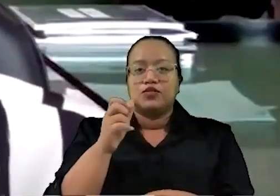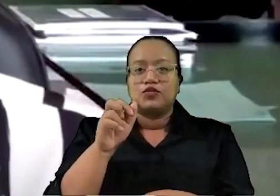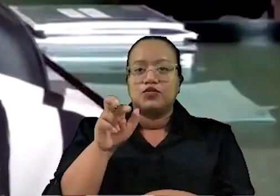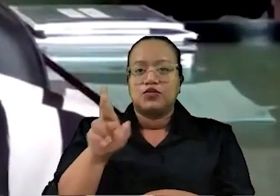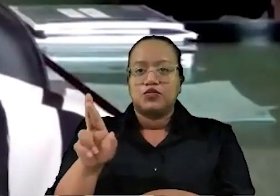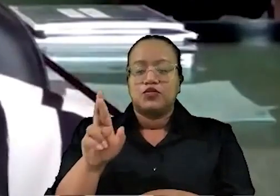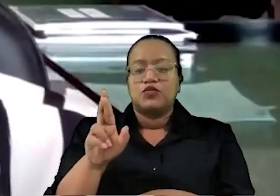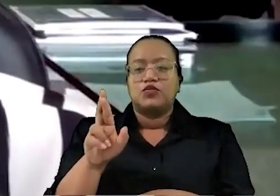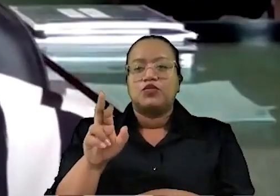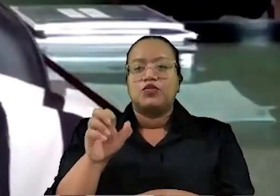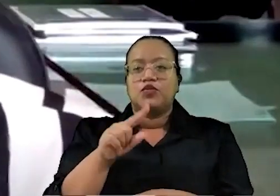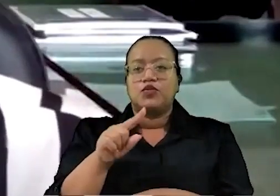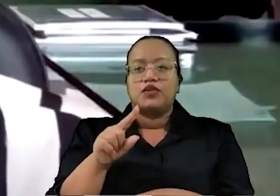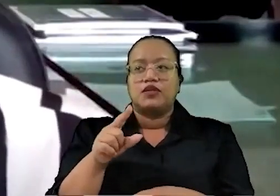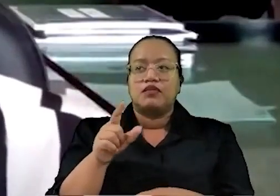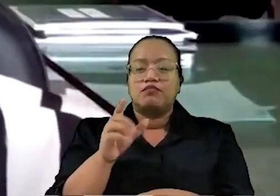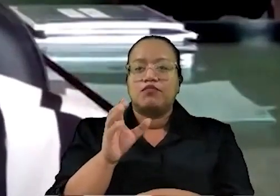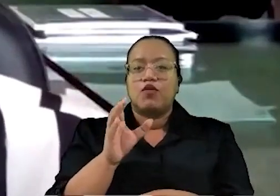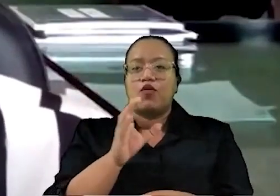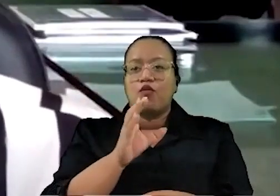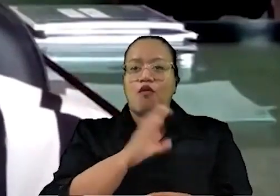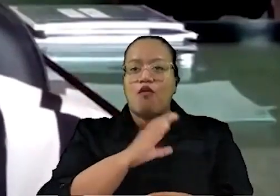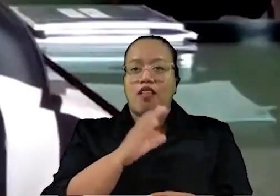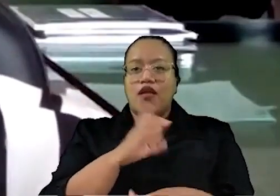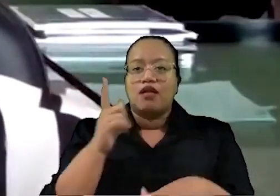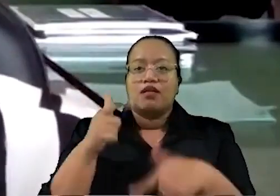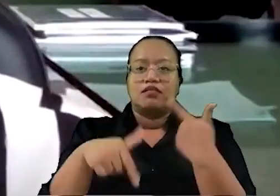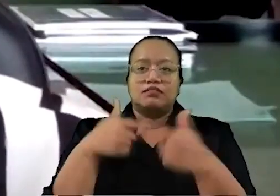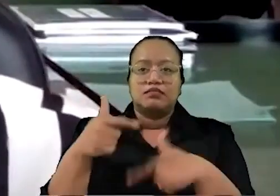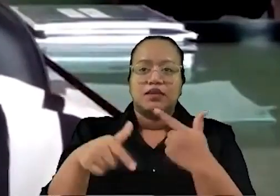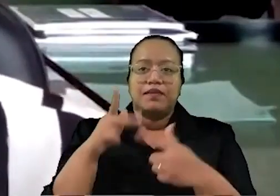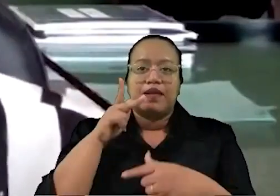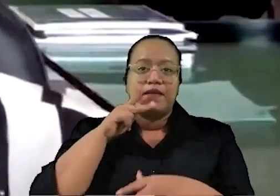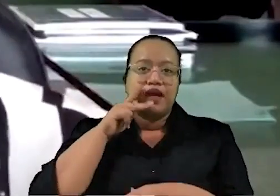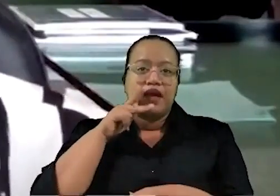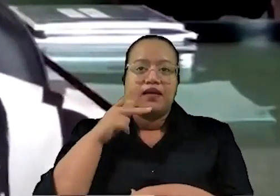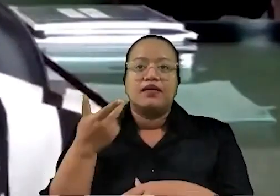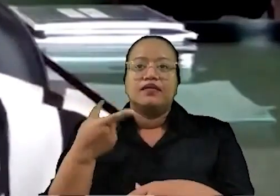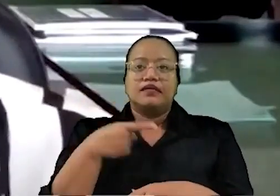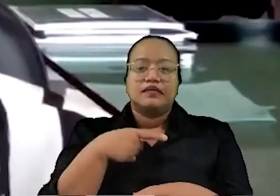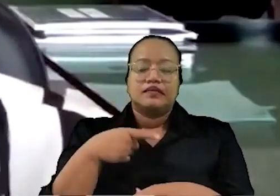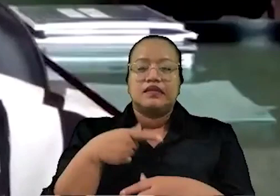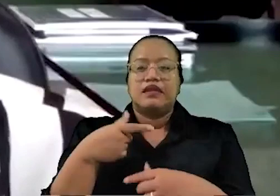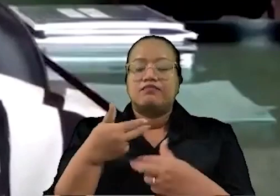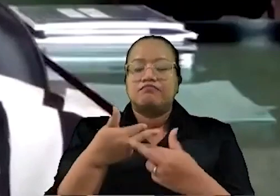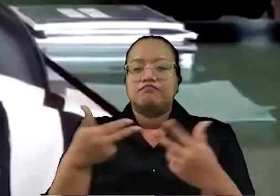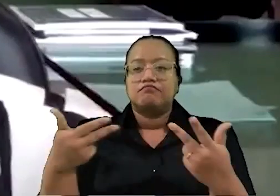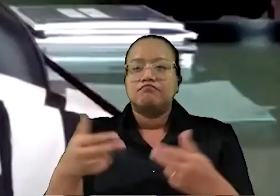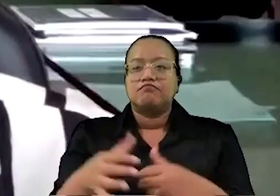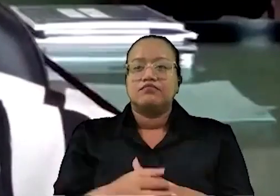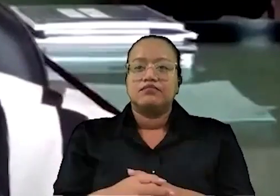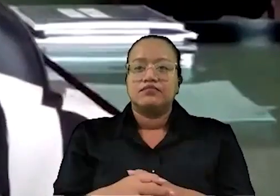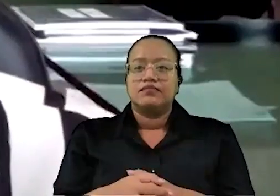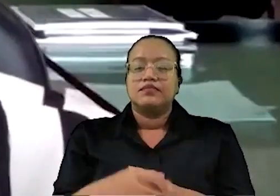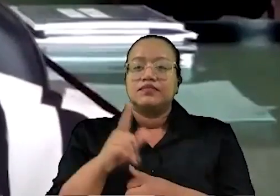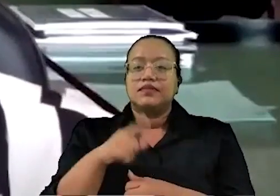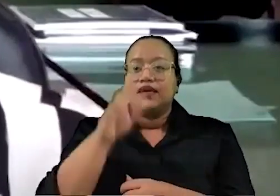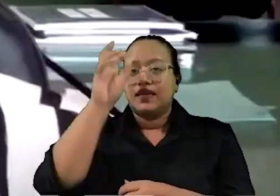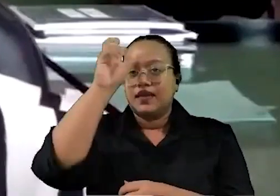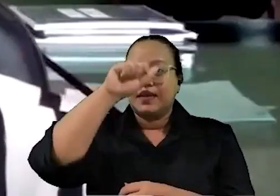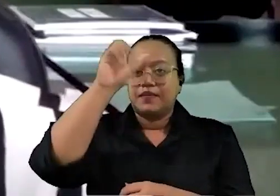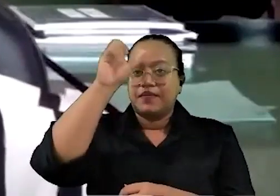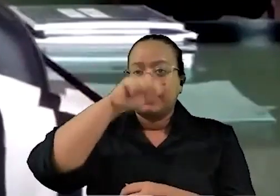Paraíba. Meus agradecimentos, doutora Daldice, por podermos aprender aqui a utilizar